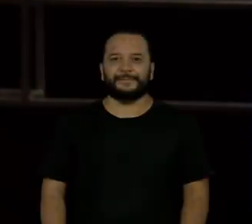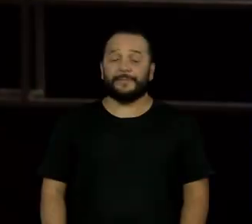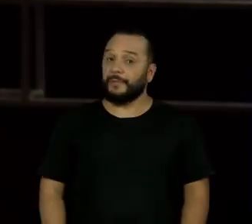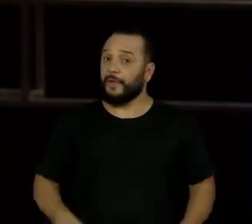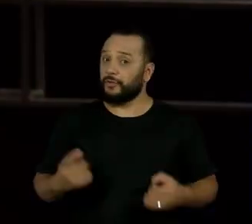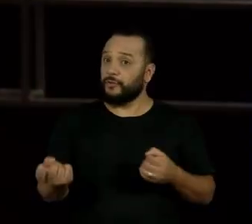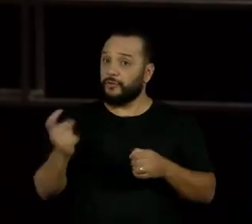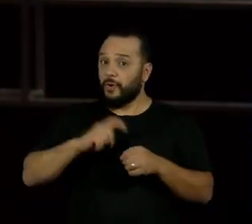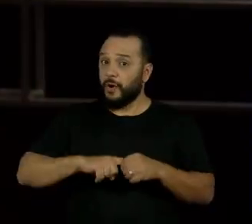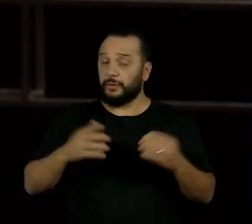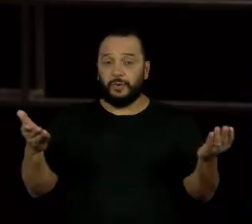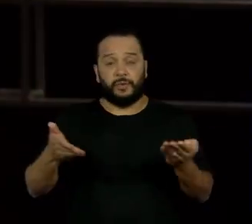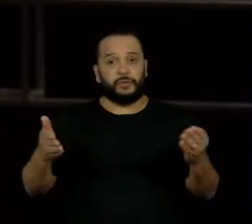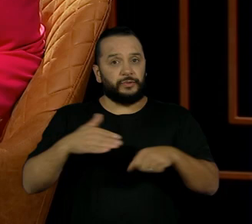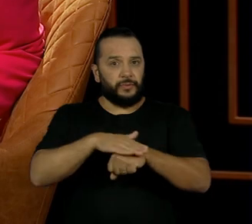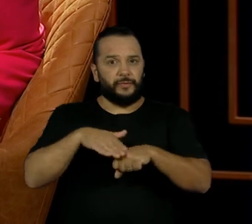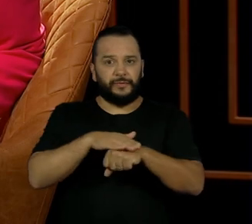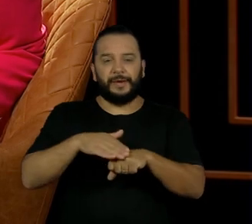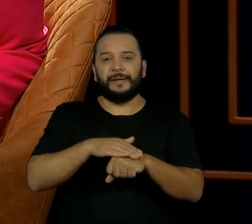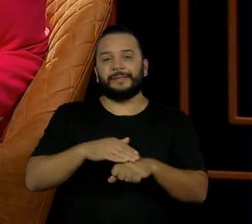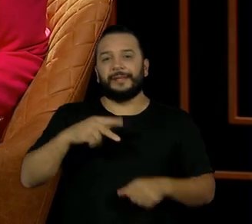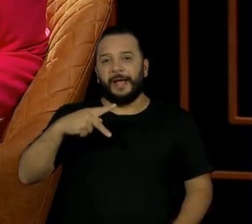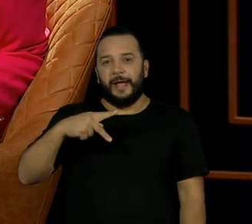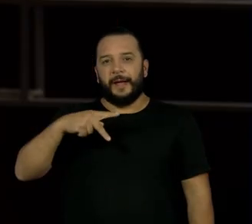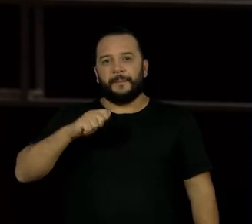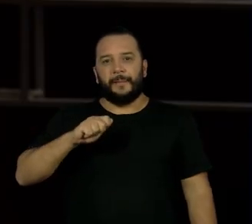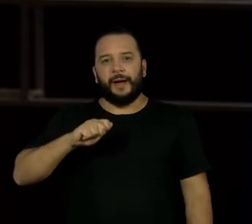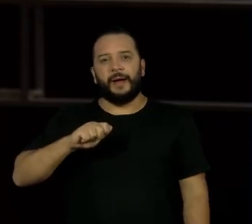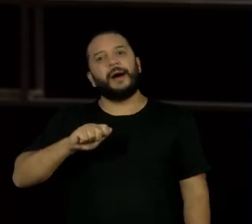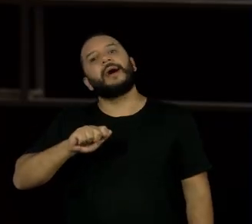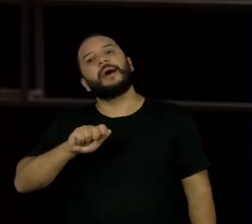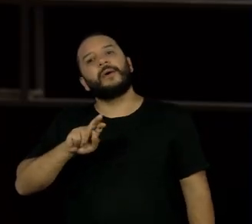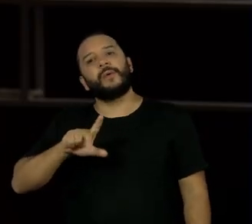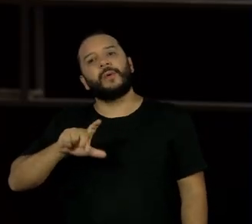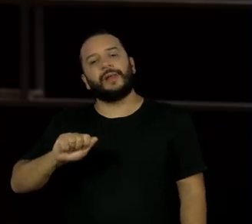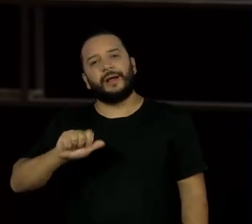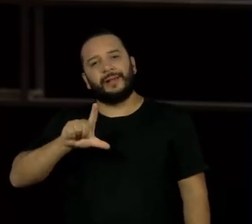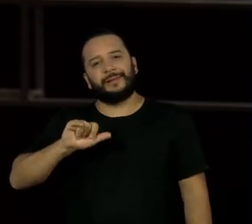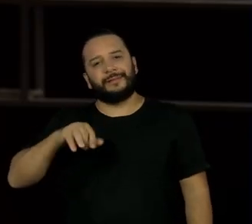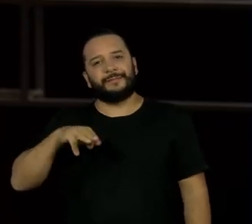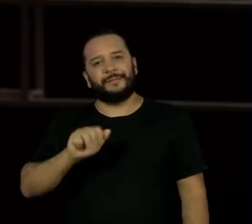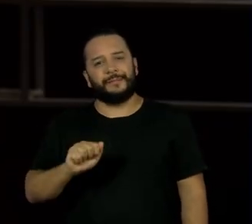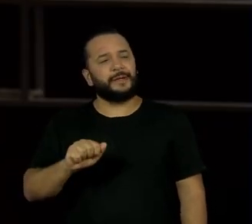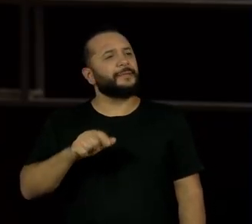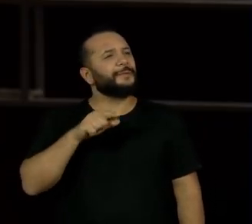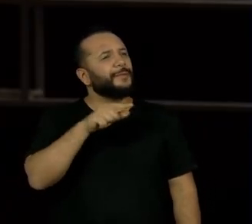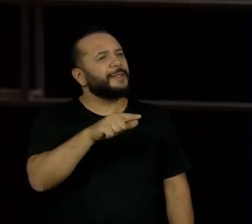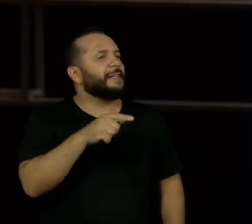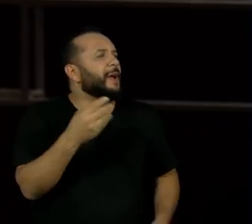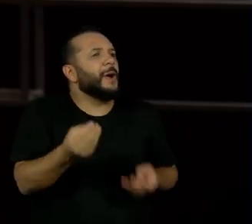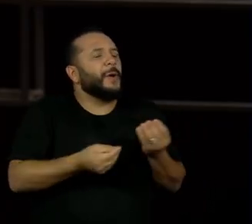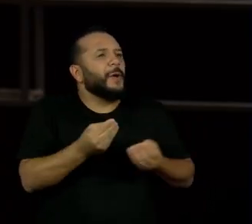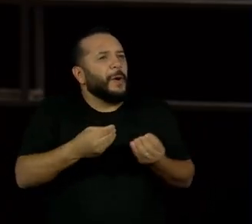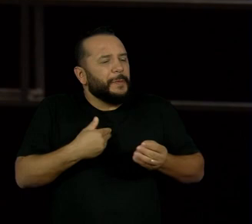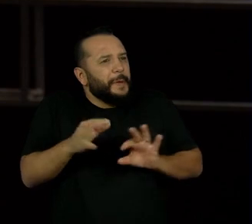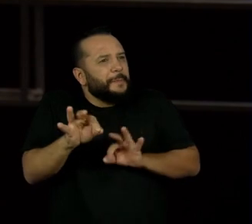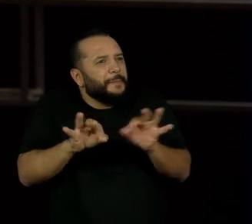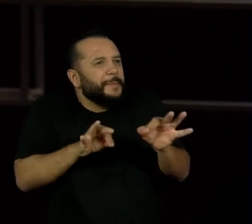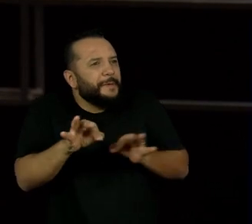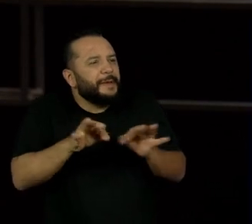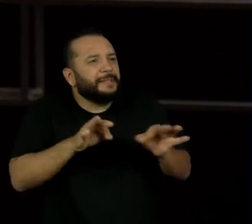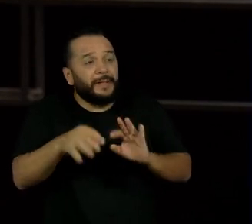estamos de volta hoje a nossa conversa com Paulo a lima Paula conta pra gente Você tem algum ritual alguma preparação